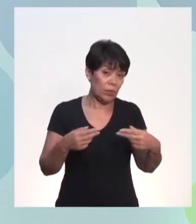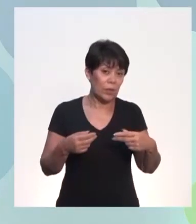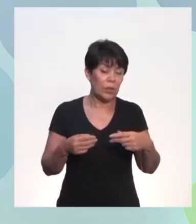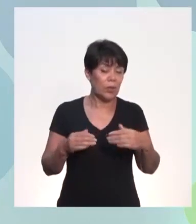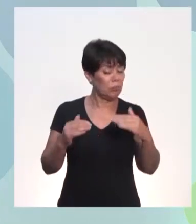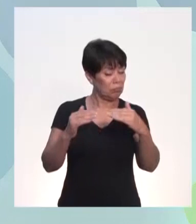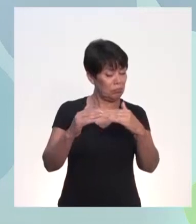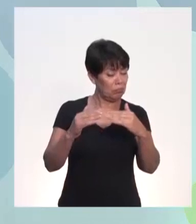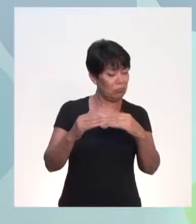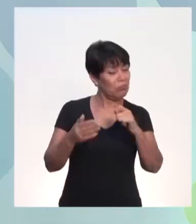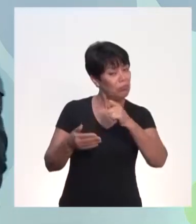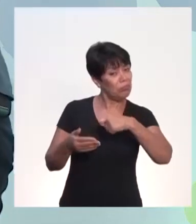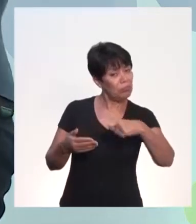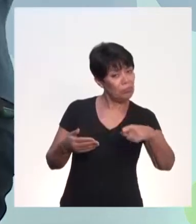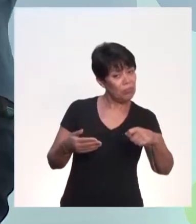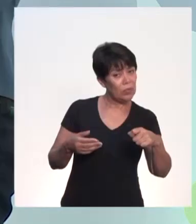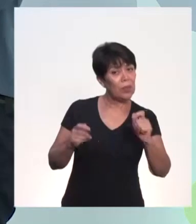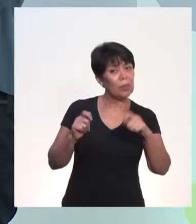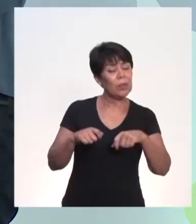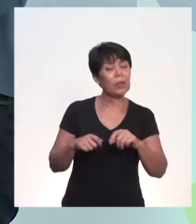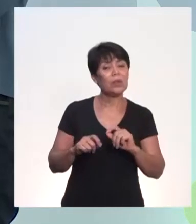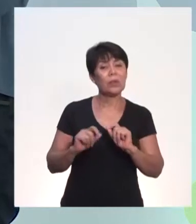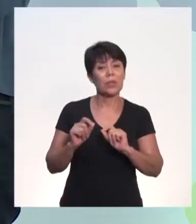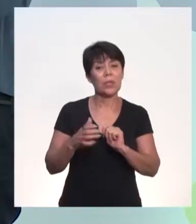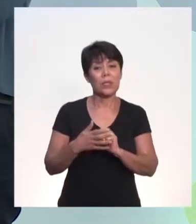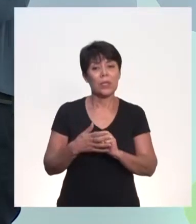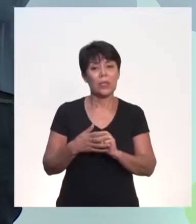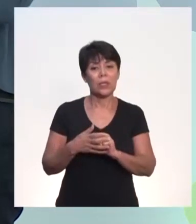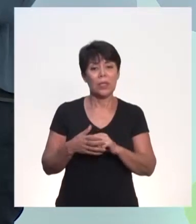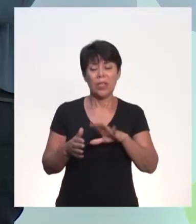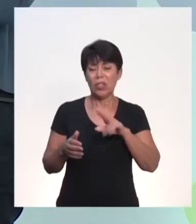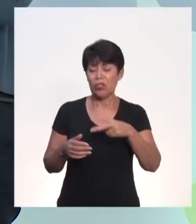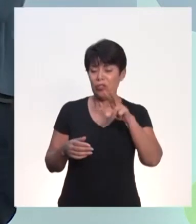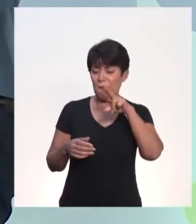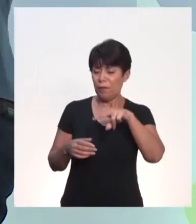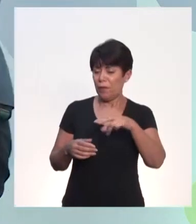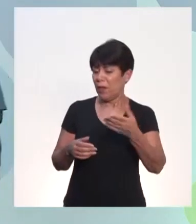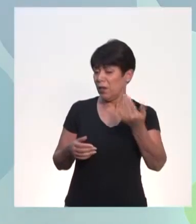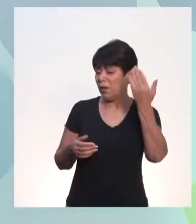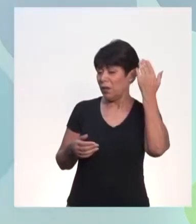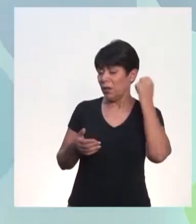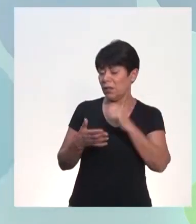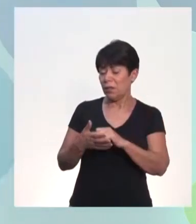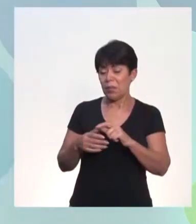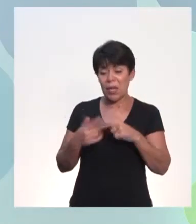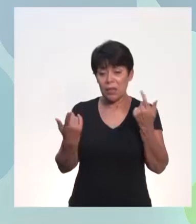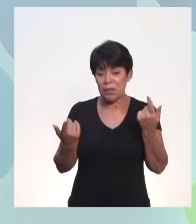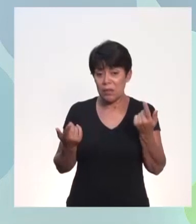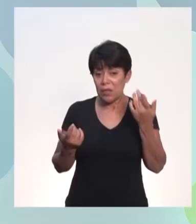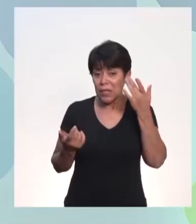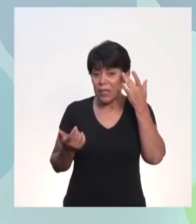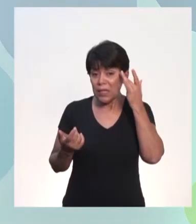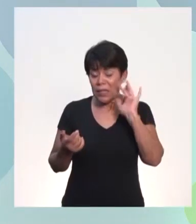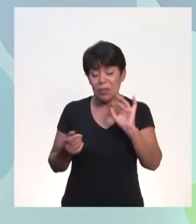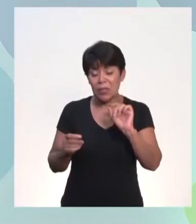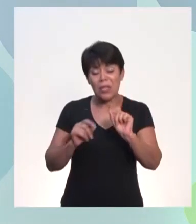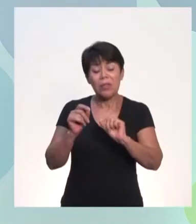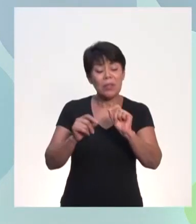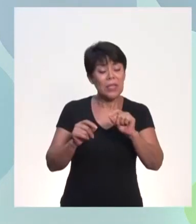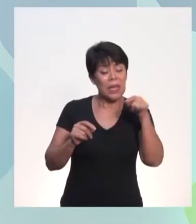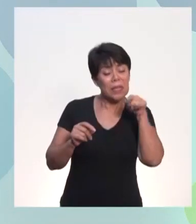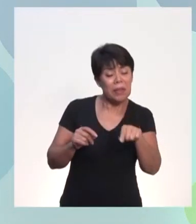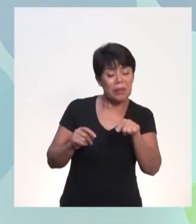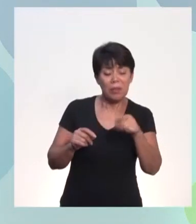pertinente é: nossa, hein? Eu já vi isso há muito tempo atrás, mas eu não lembro que raios é isso